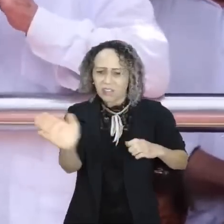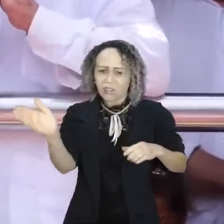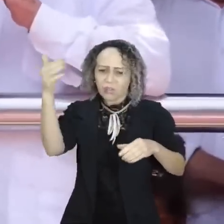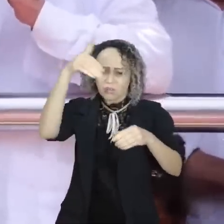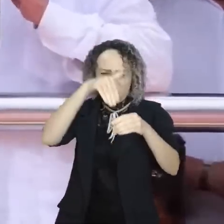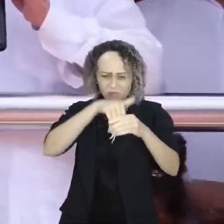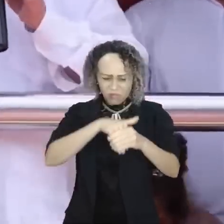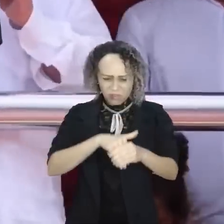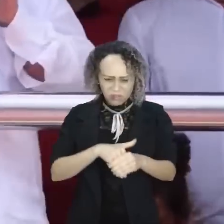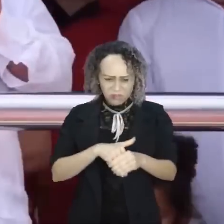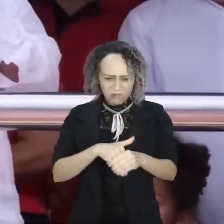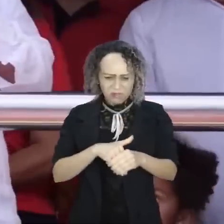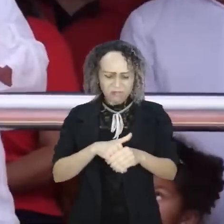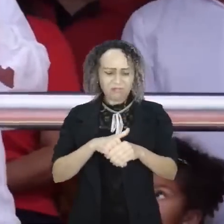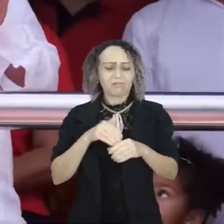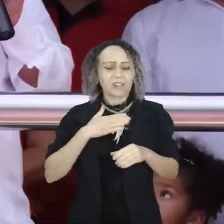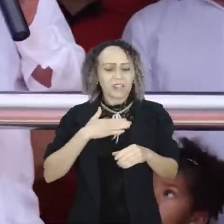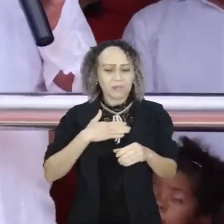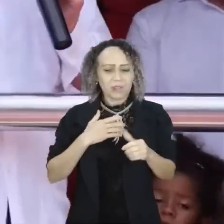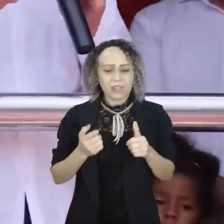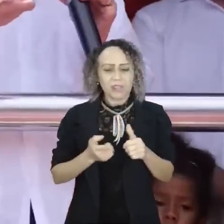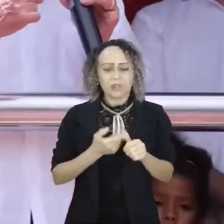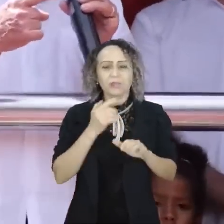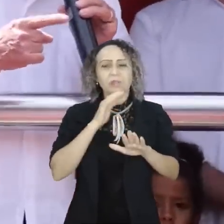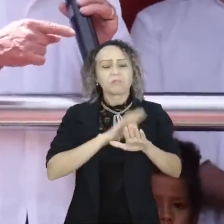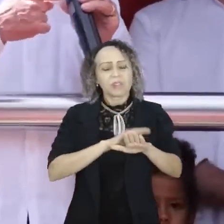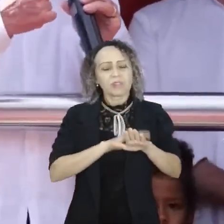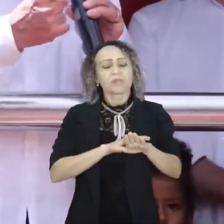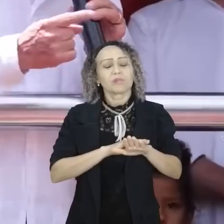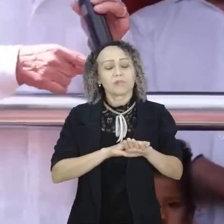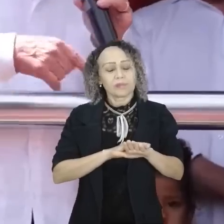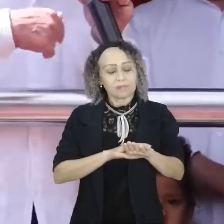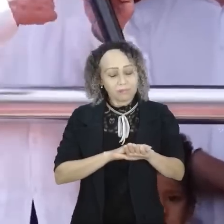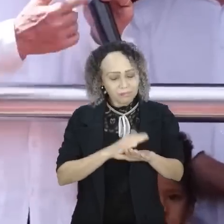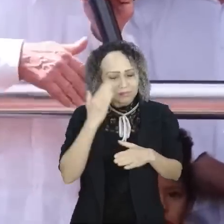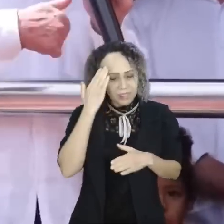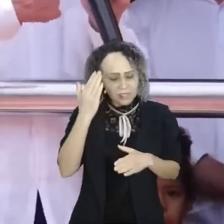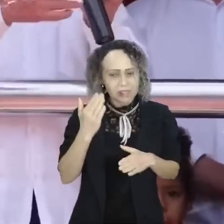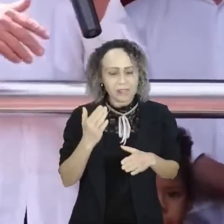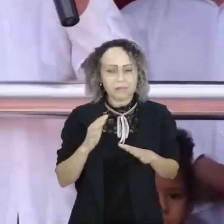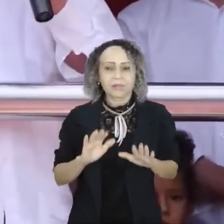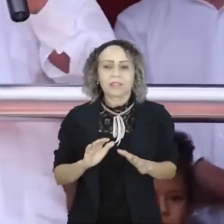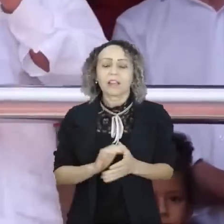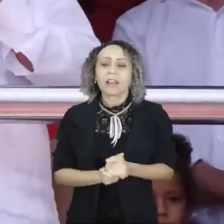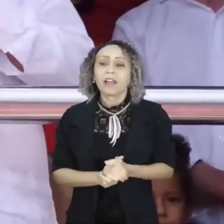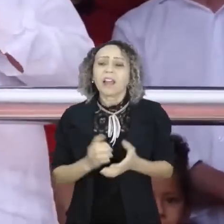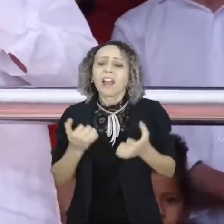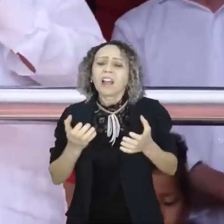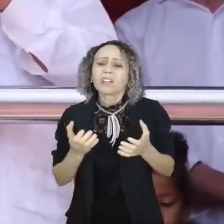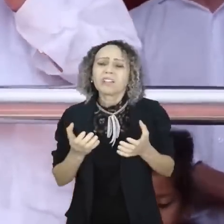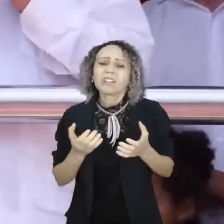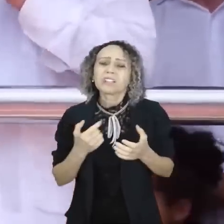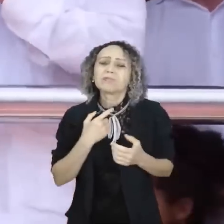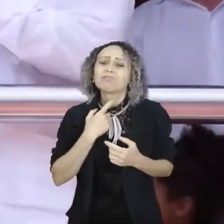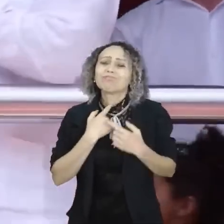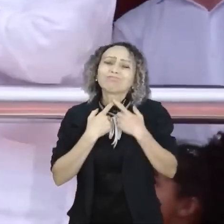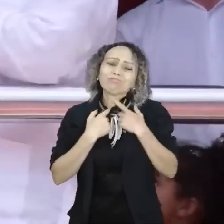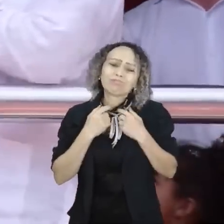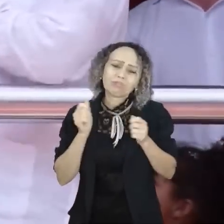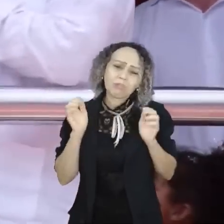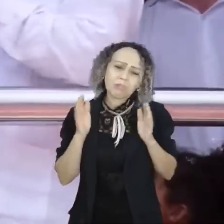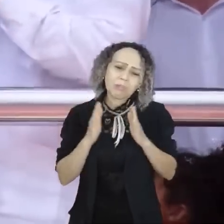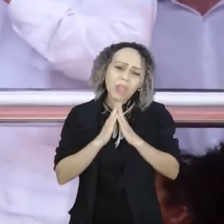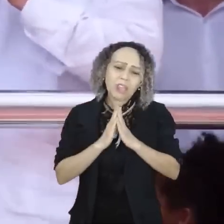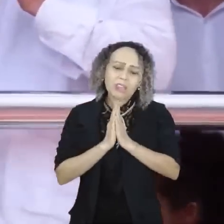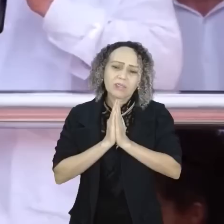primeiro turno Quero Agradecer agora eu queria que vocês fizessem um pouco mais eu queria